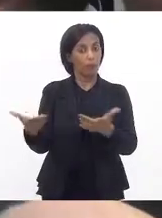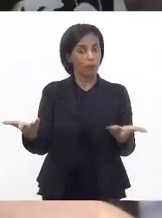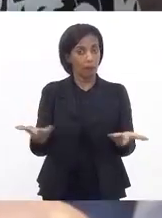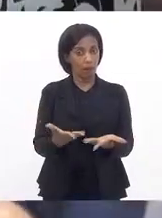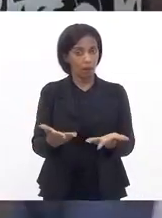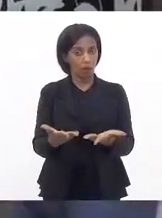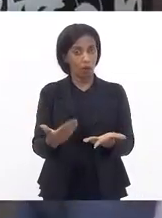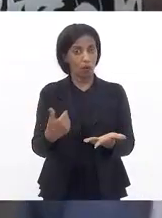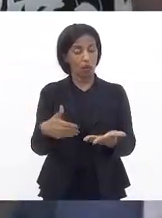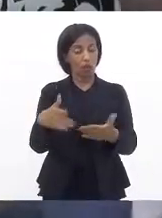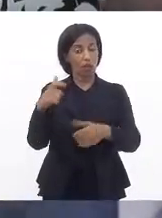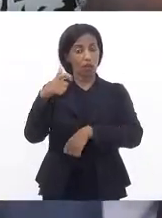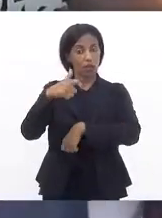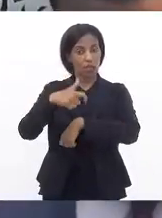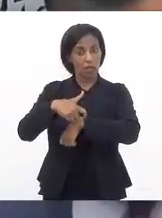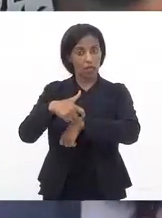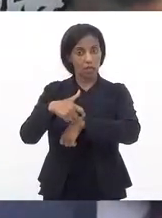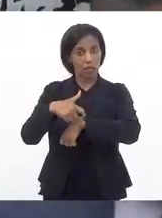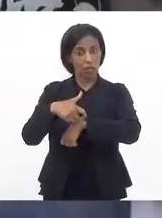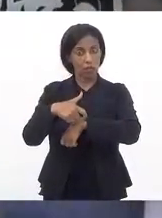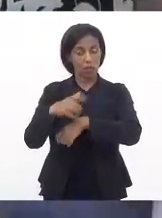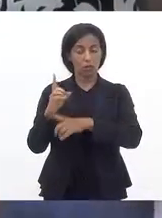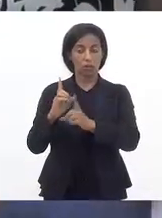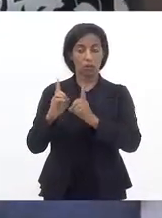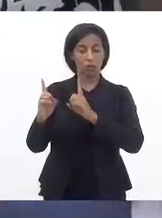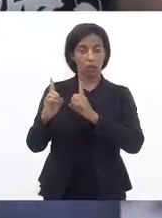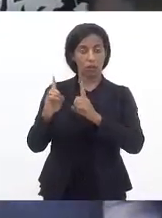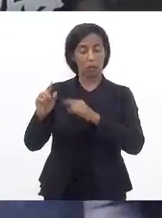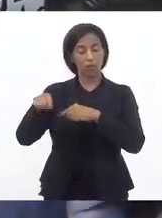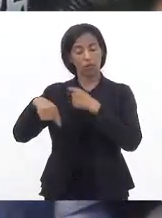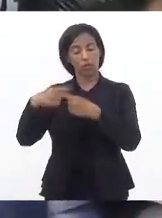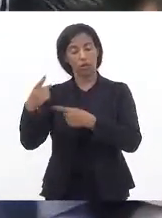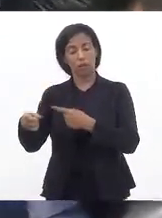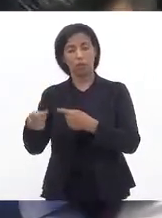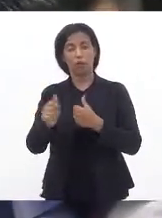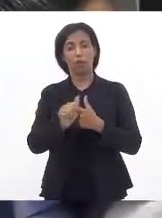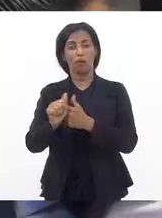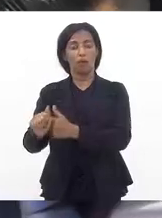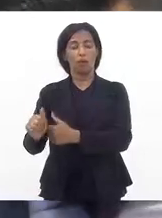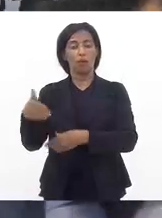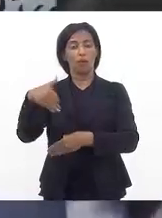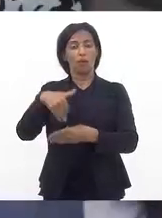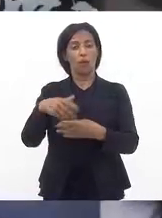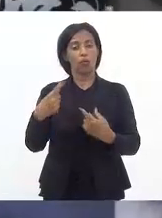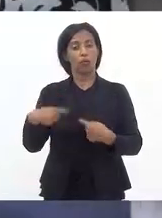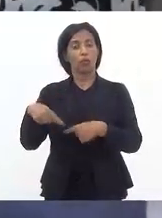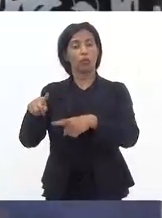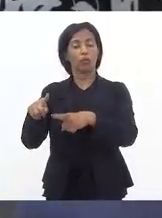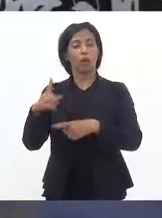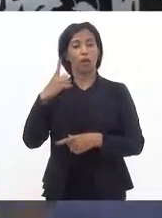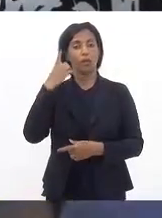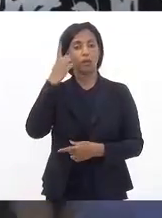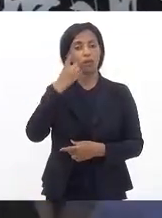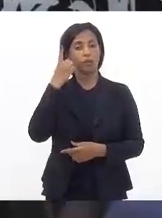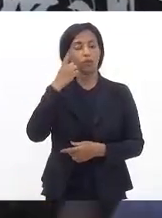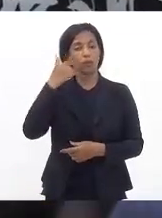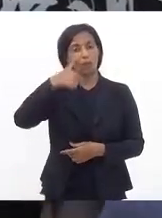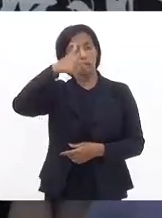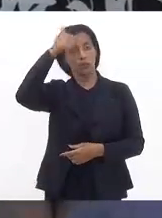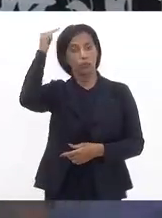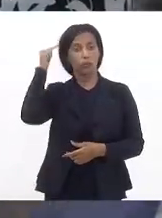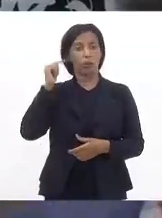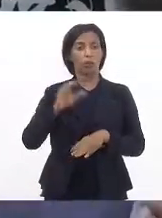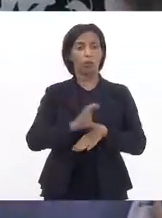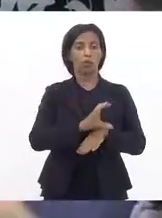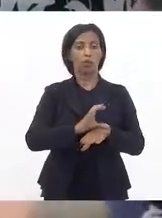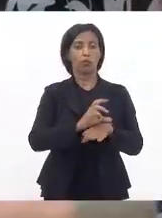eu vou neste momento vou fazer o debate médico depois acompanhar o voto divergente pela condicionalidade